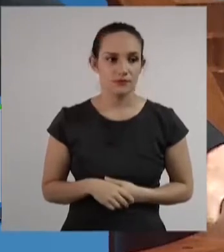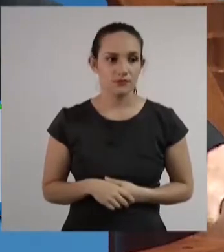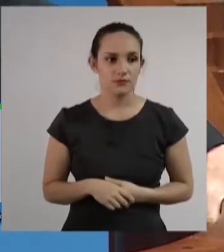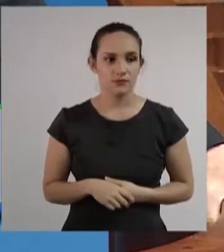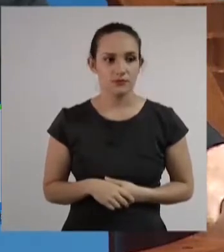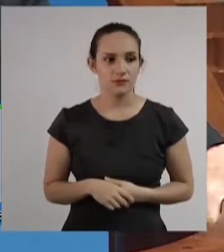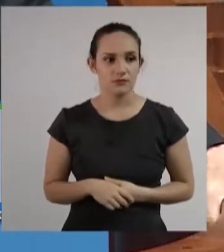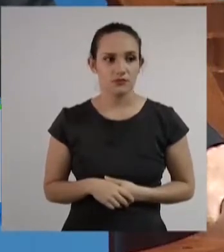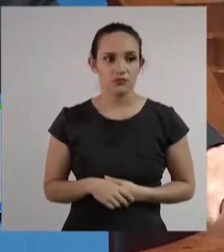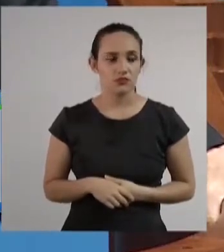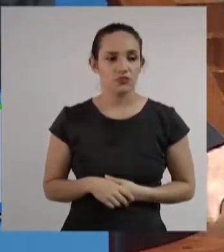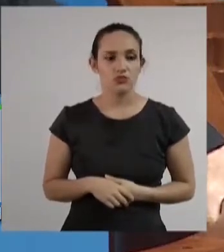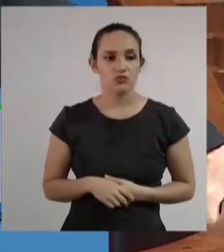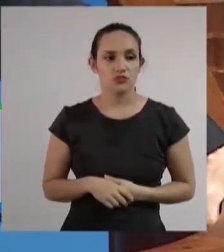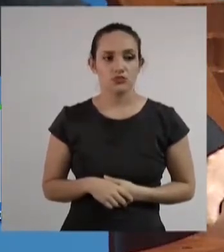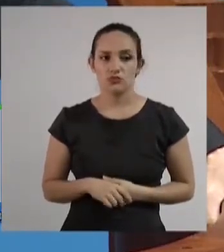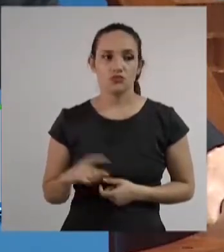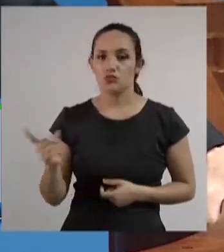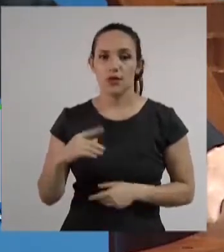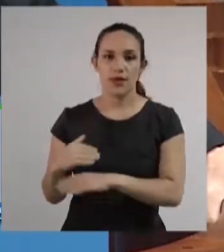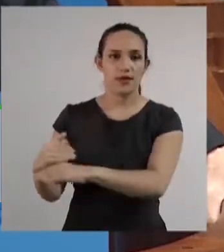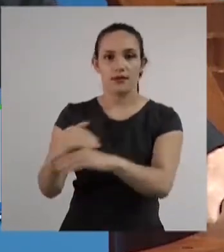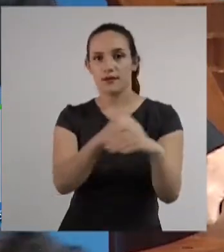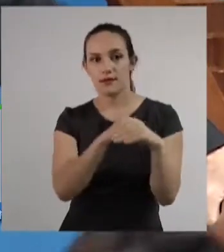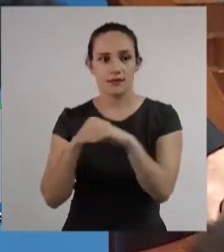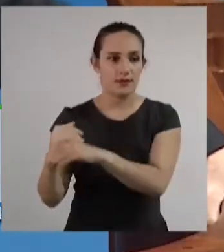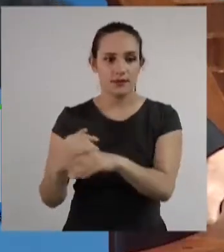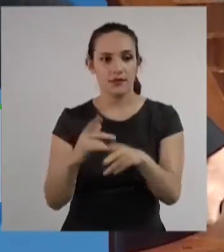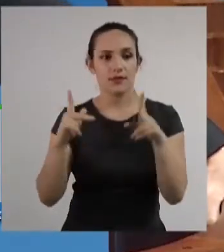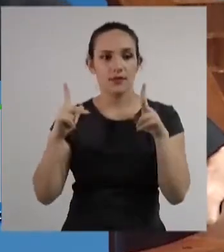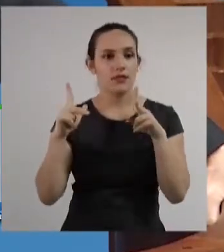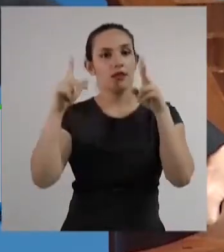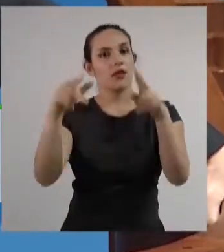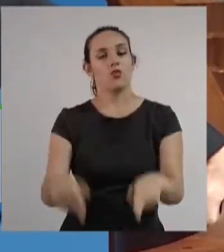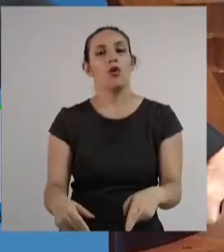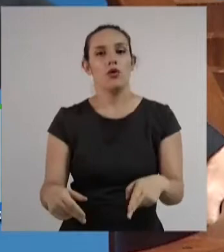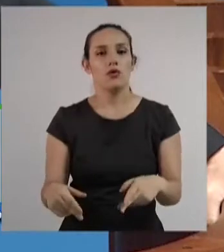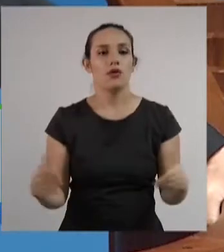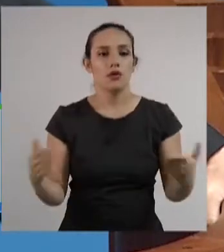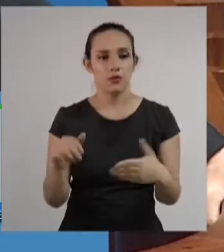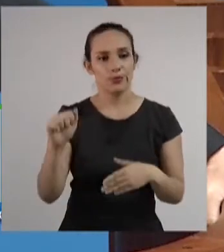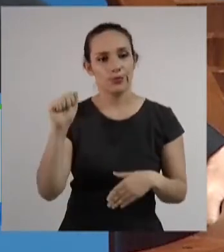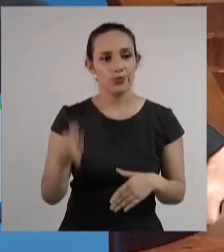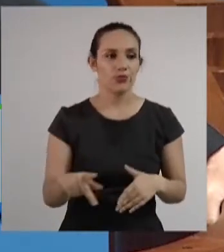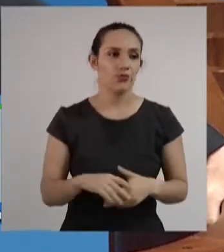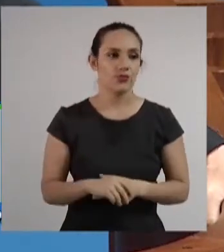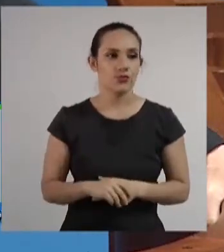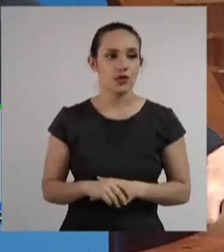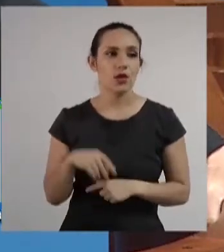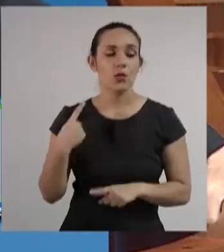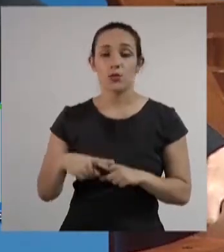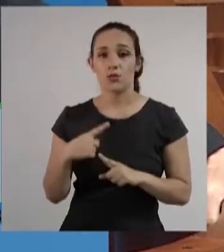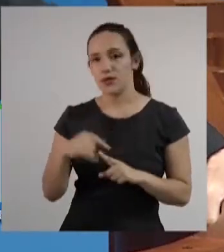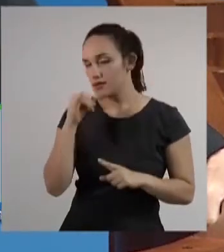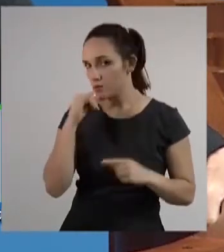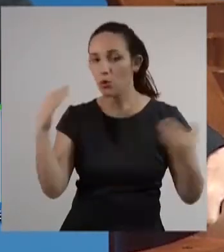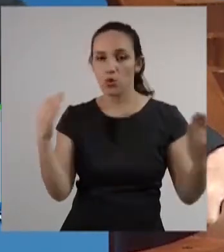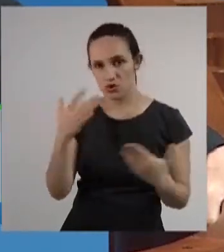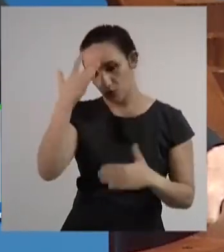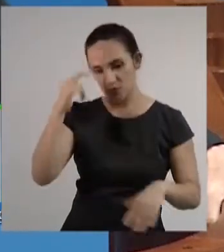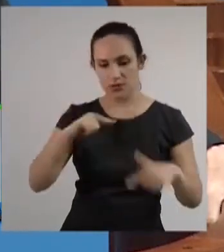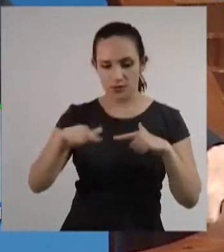Não é mais esse sistema solidário que nós temos hoje da Previdência, em que os trabalhadores de